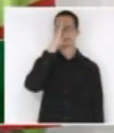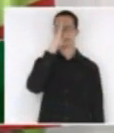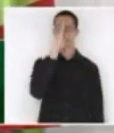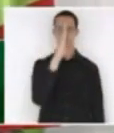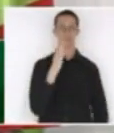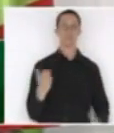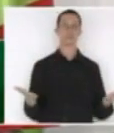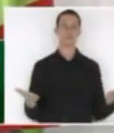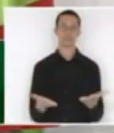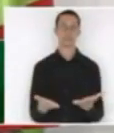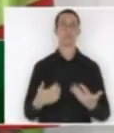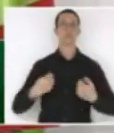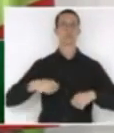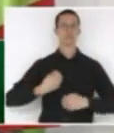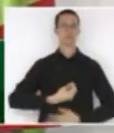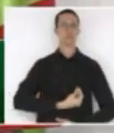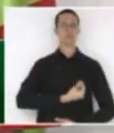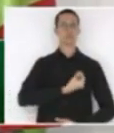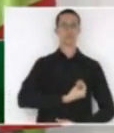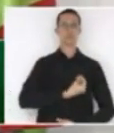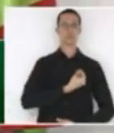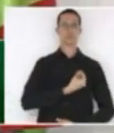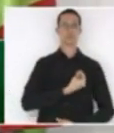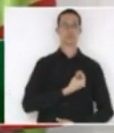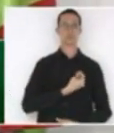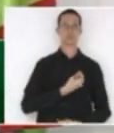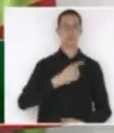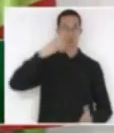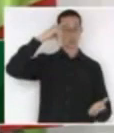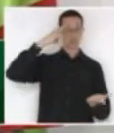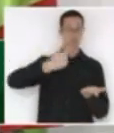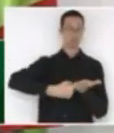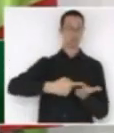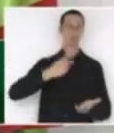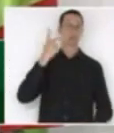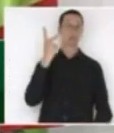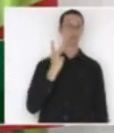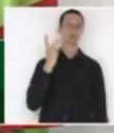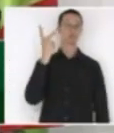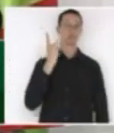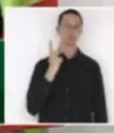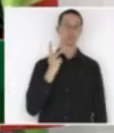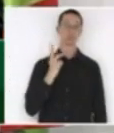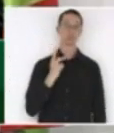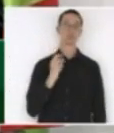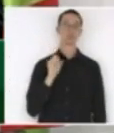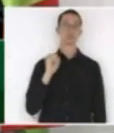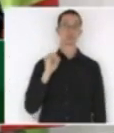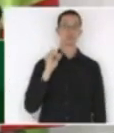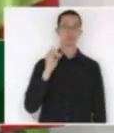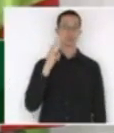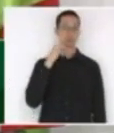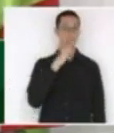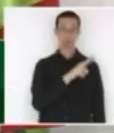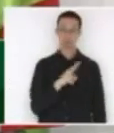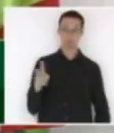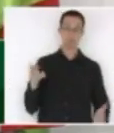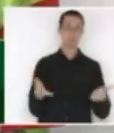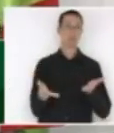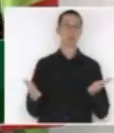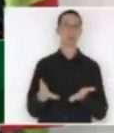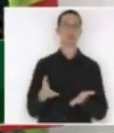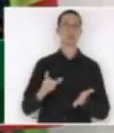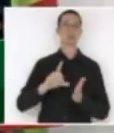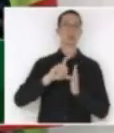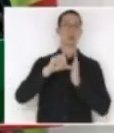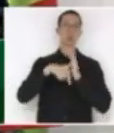que marcar presença, porque são decisões políticas. E se não for visto nesse momento, certamente não vão celebrar depois. E